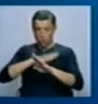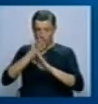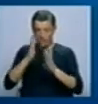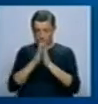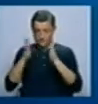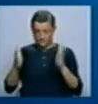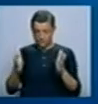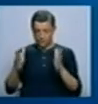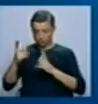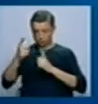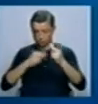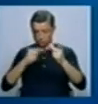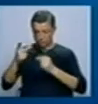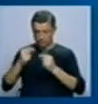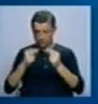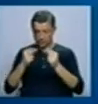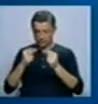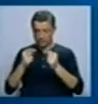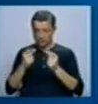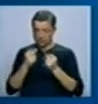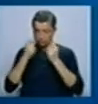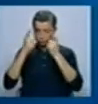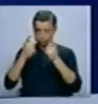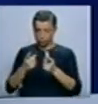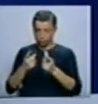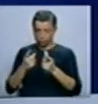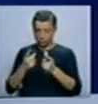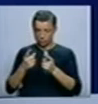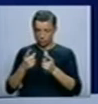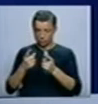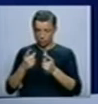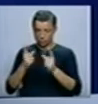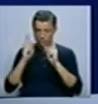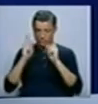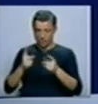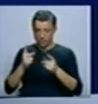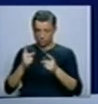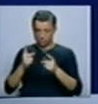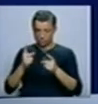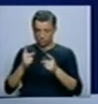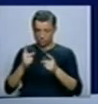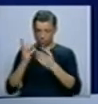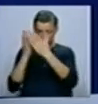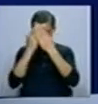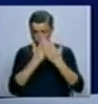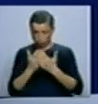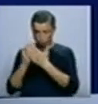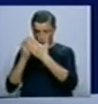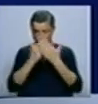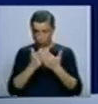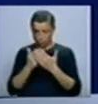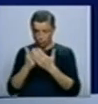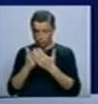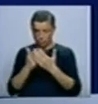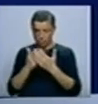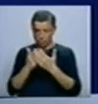formação estelar, não crescem, não nascem tantas estrelas lá como era esperado para supergaláxias. E este estudo aponta também precisamente a matéria escura. Será